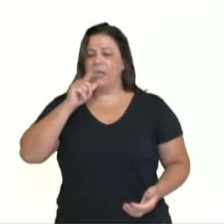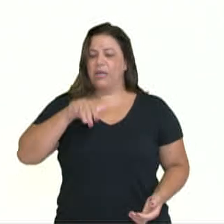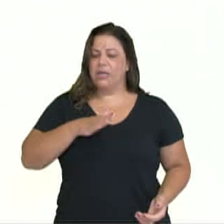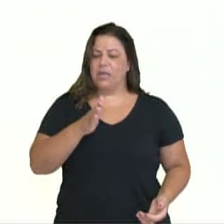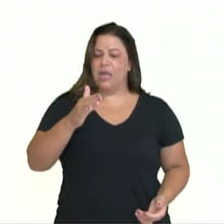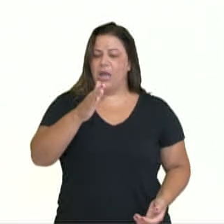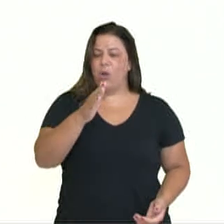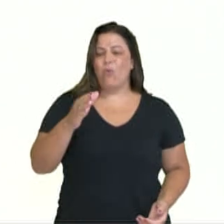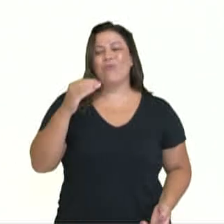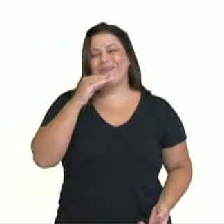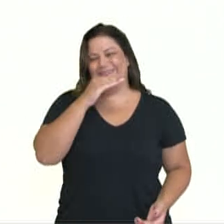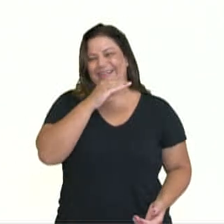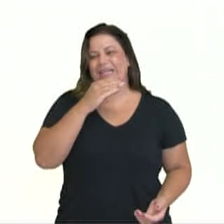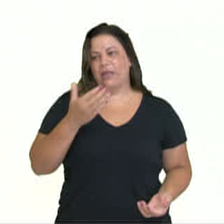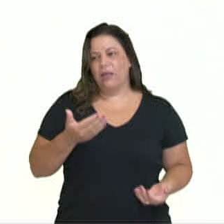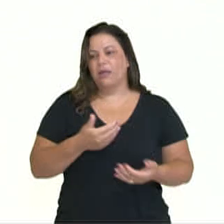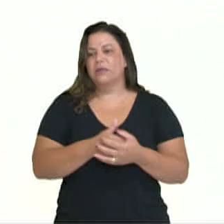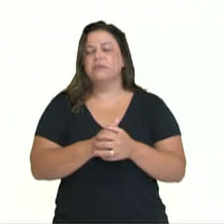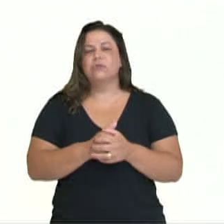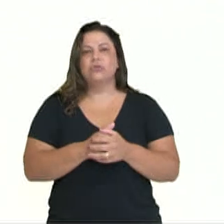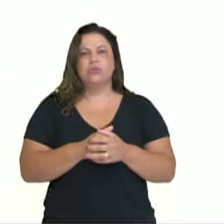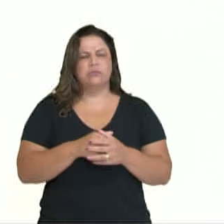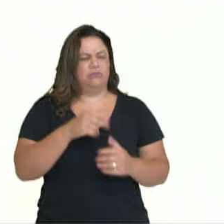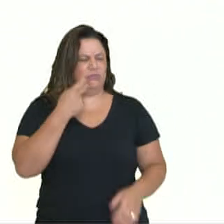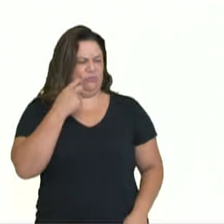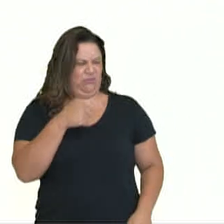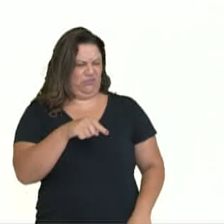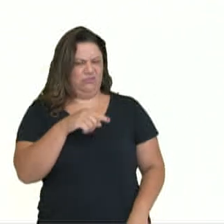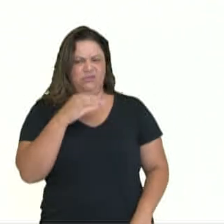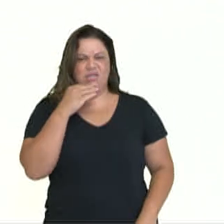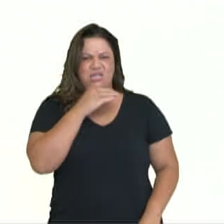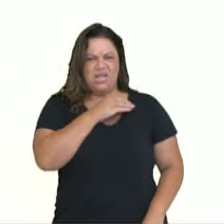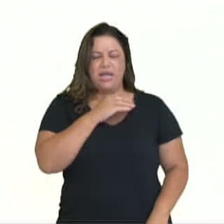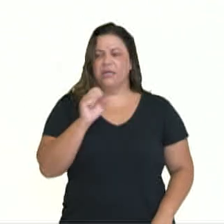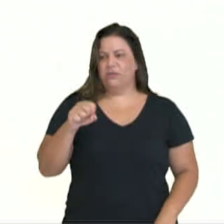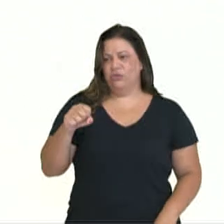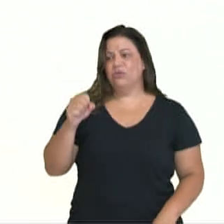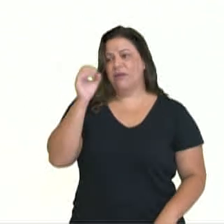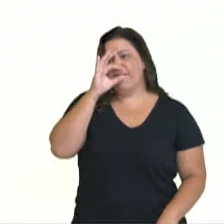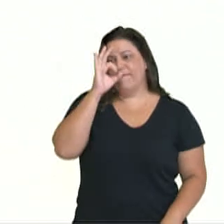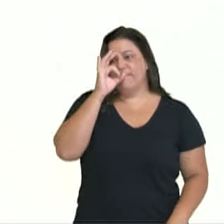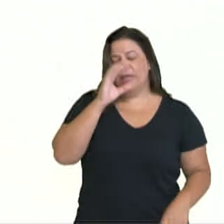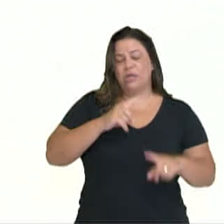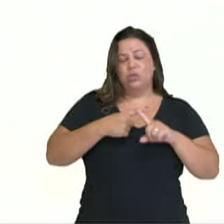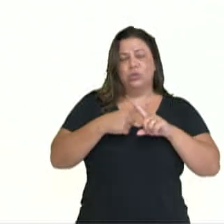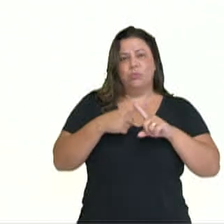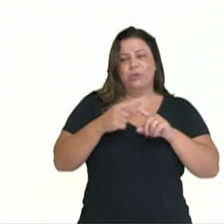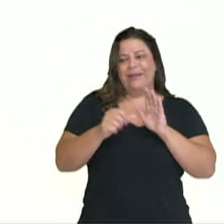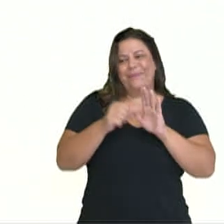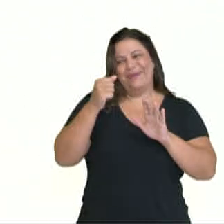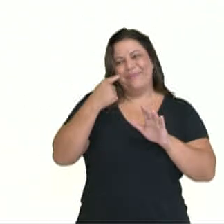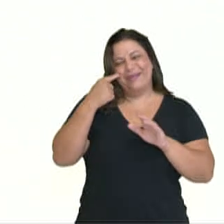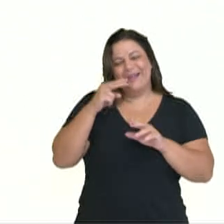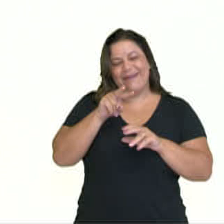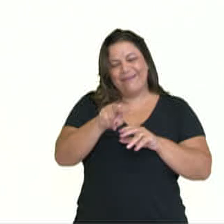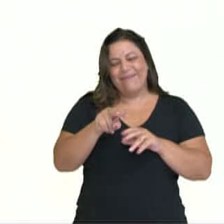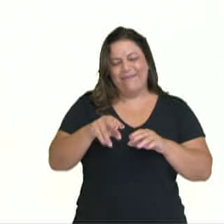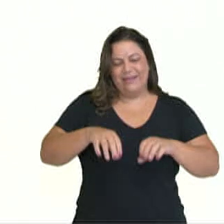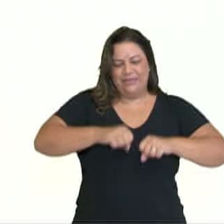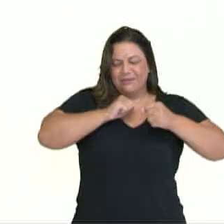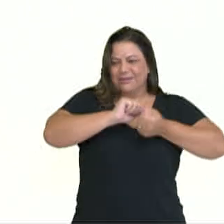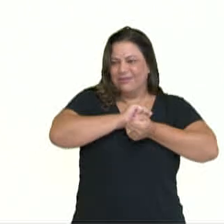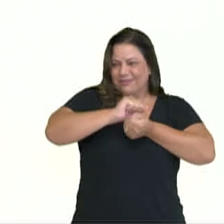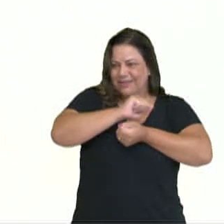insistiu ela me encarando. Quente? Quente e verde. Tão verde que a primeira vez que lavei nele uma peça de